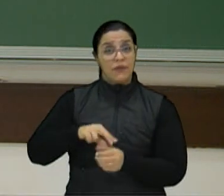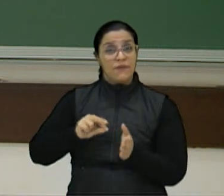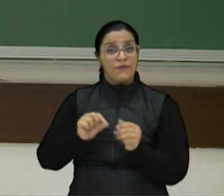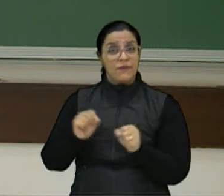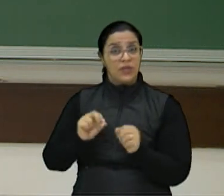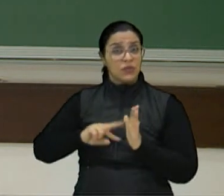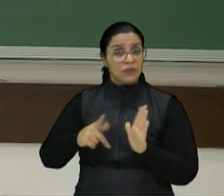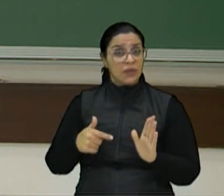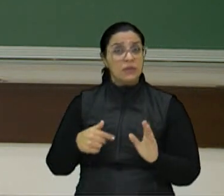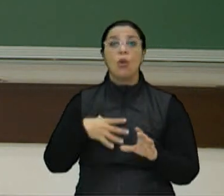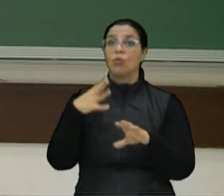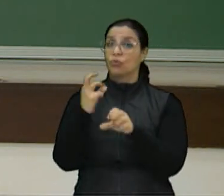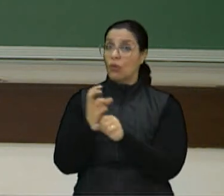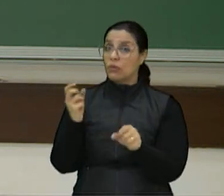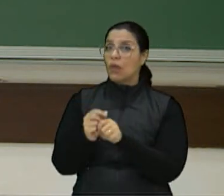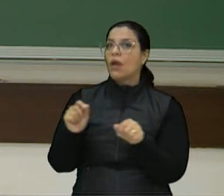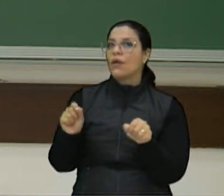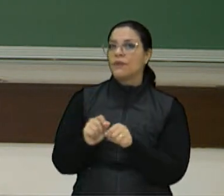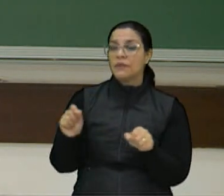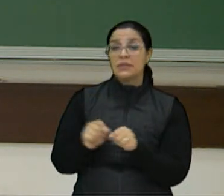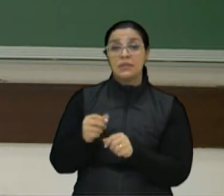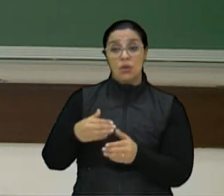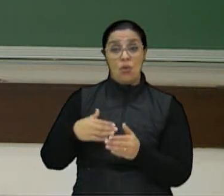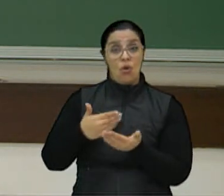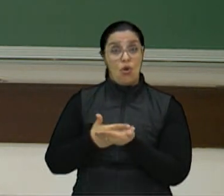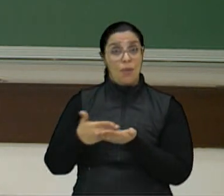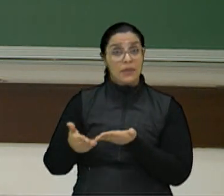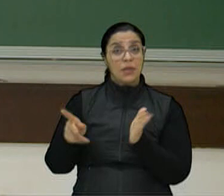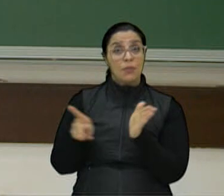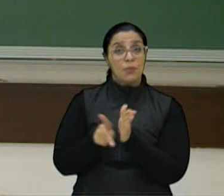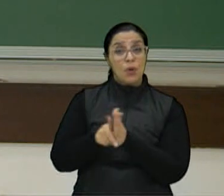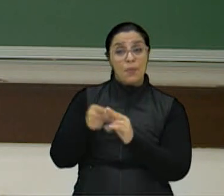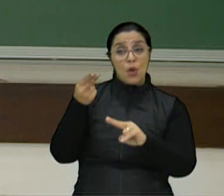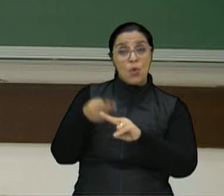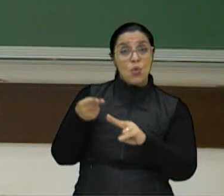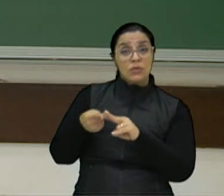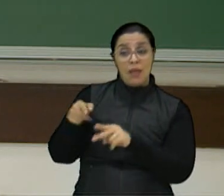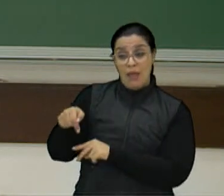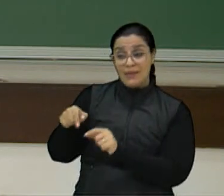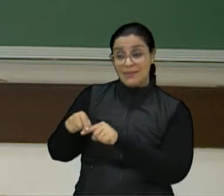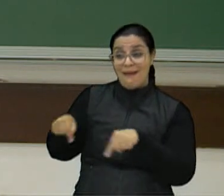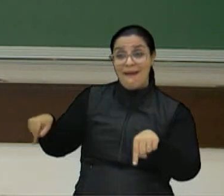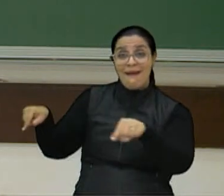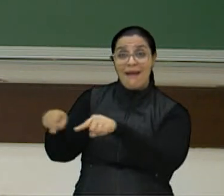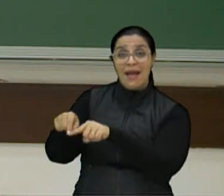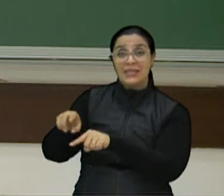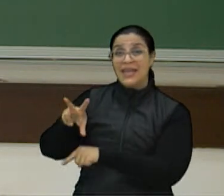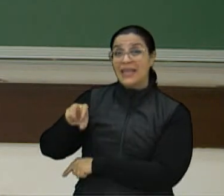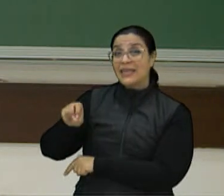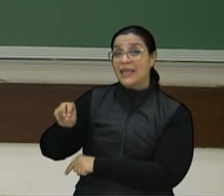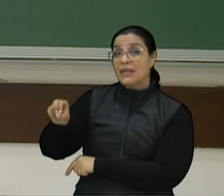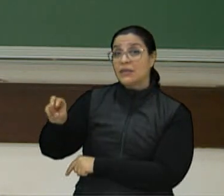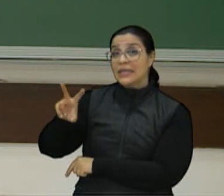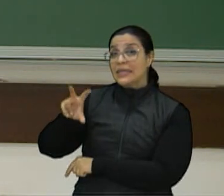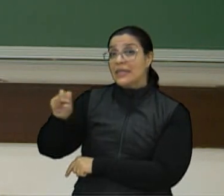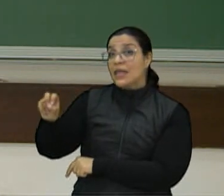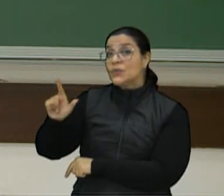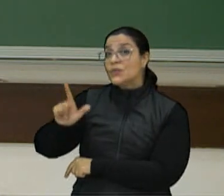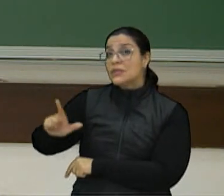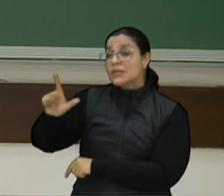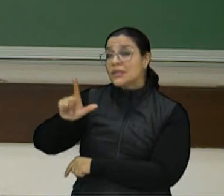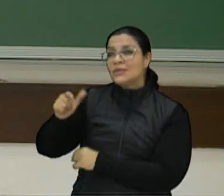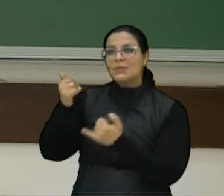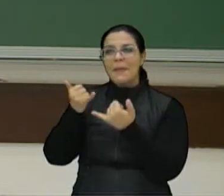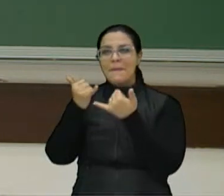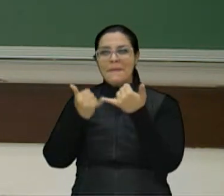conta. Quando eu comecei a usar esses 500 litros, ou seja, meio metro cúbico, parece que é pequeno, o